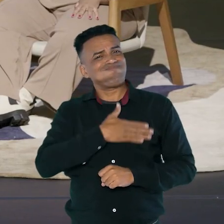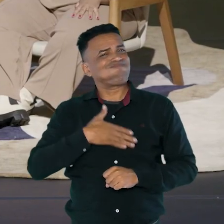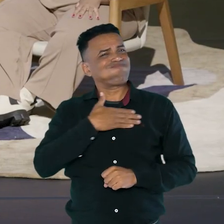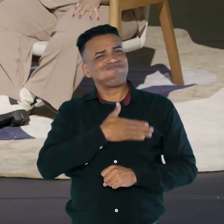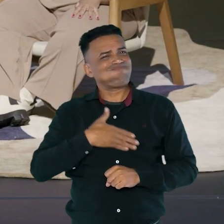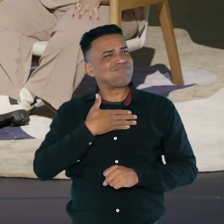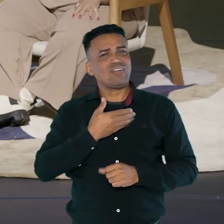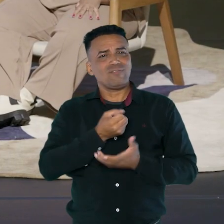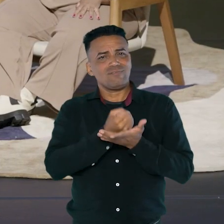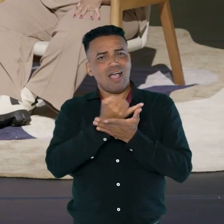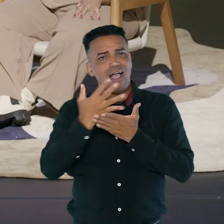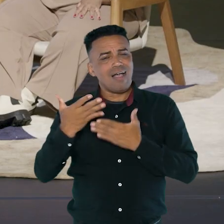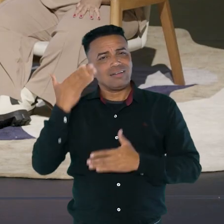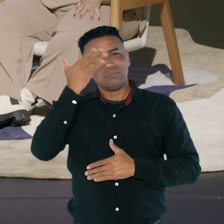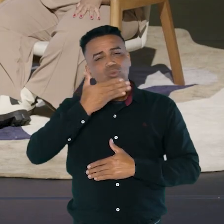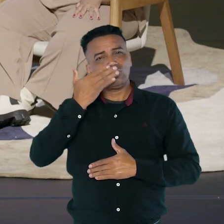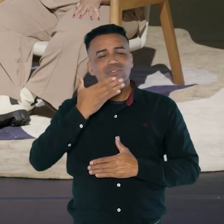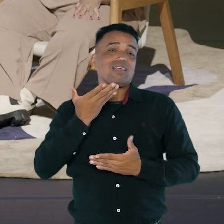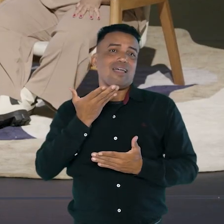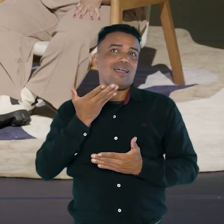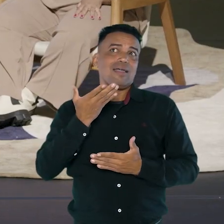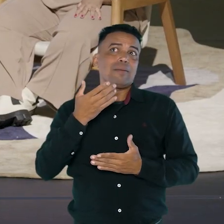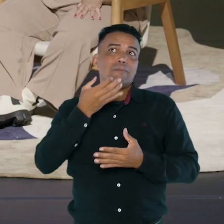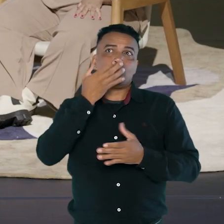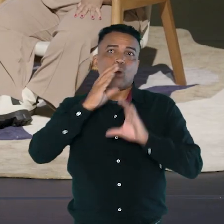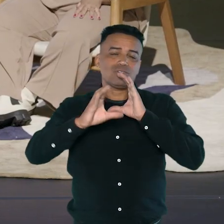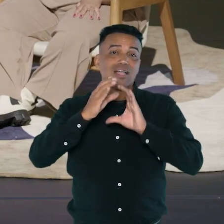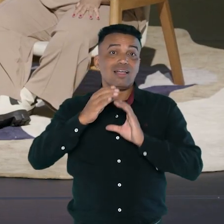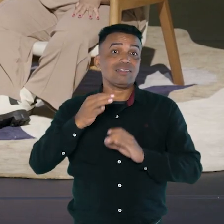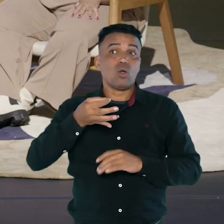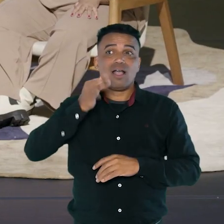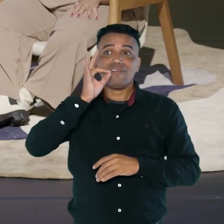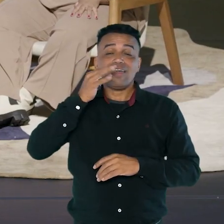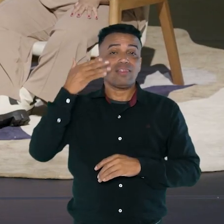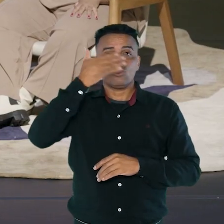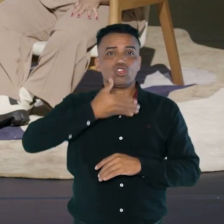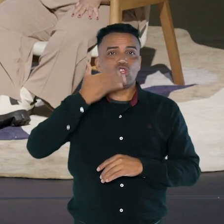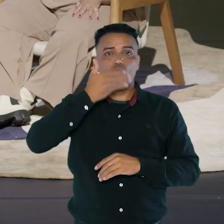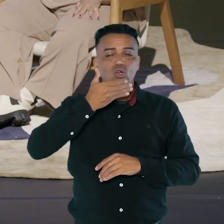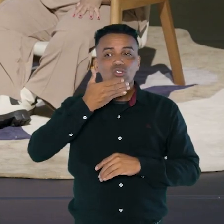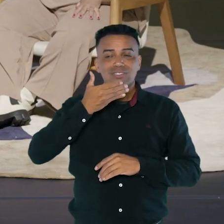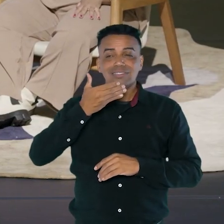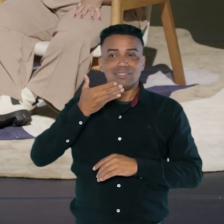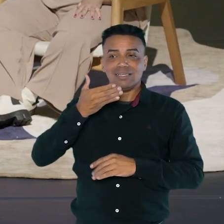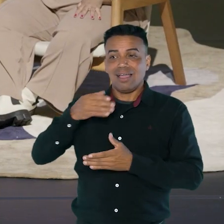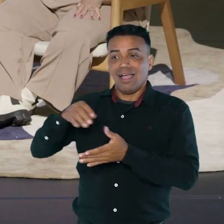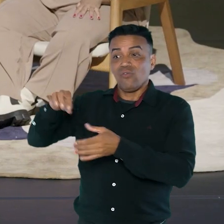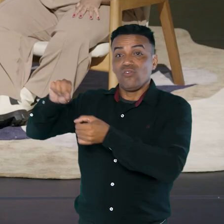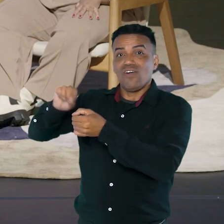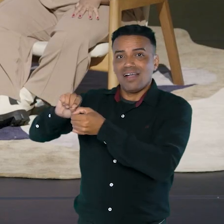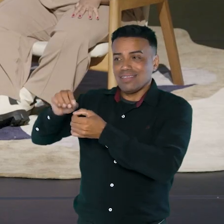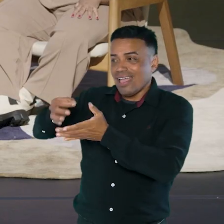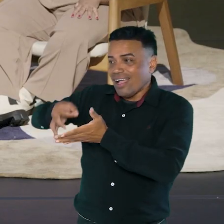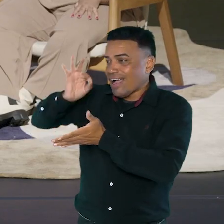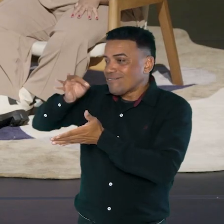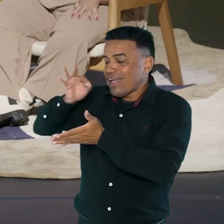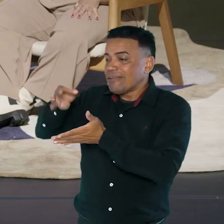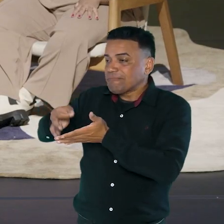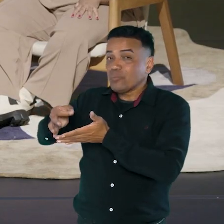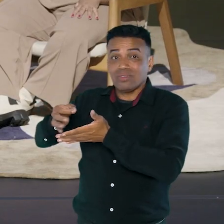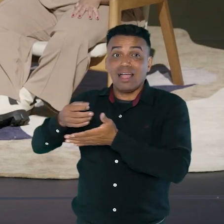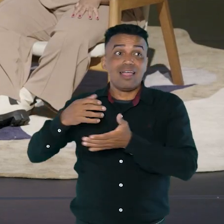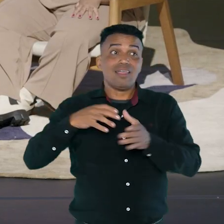de muitas faixas, mas Doce Café, eu fui até passar um café, porque tomar um cafezinho ouvindo Doce Café, quem ainda não ouviu, por